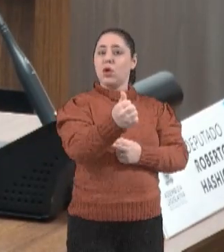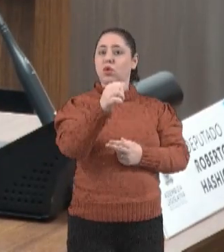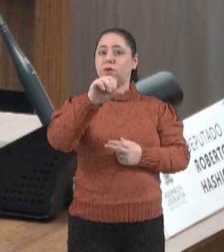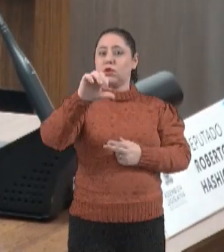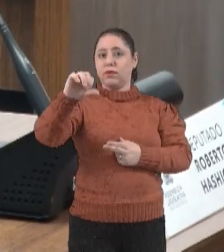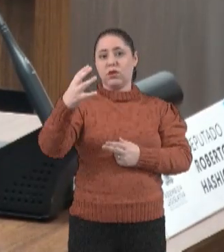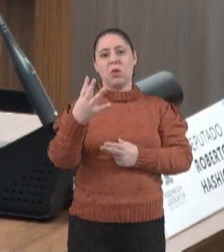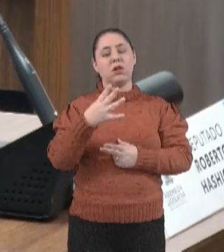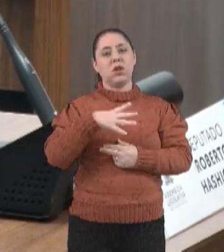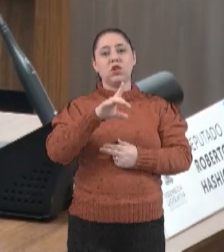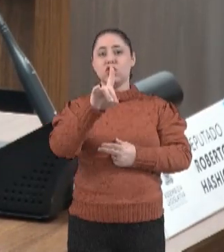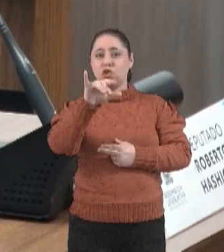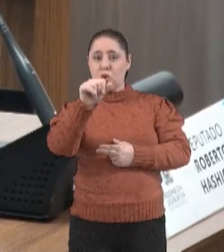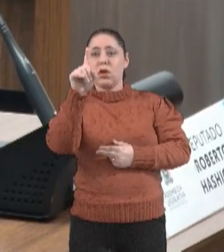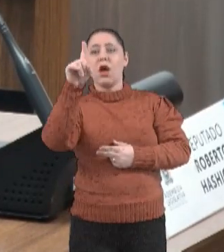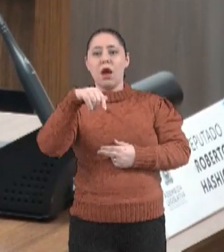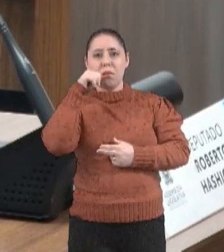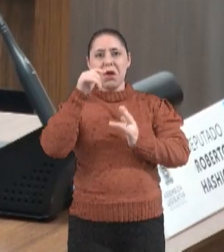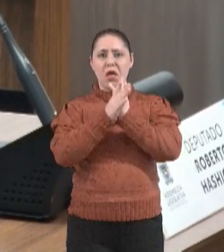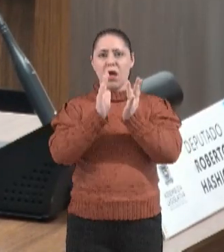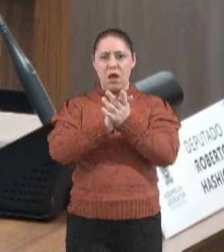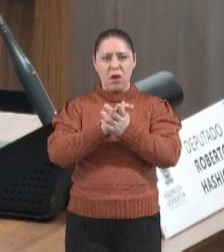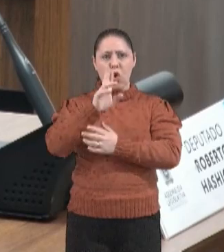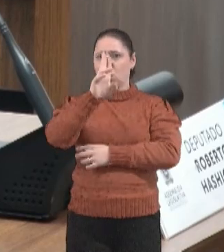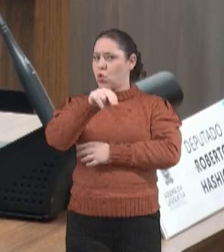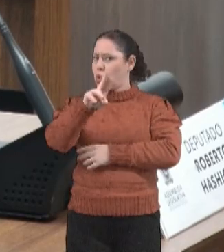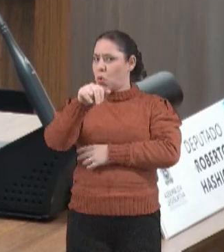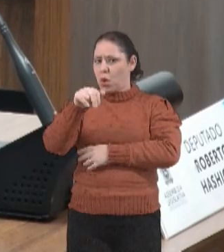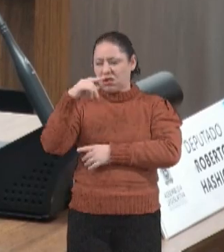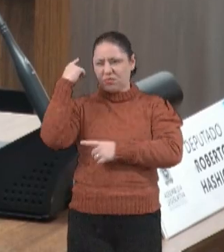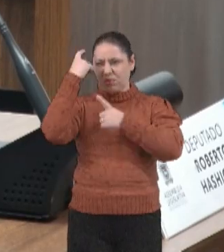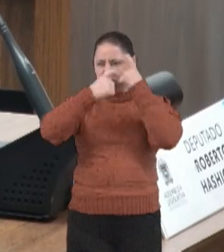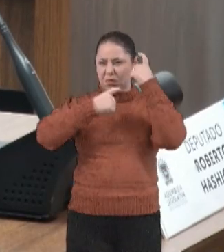a Dione principalmente, que é uma mulher, ela não se preocupa, jamais se